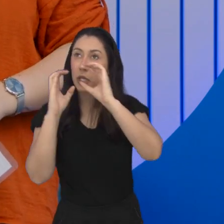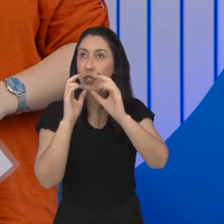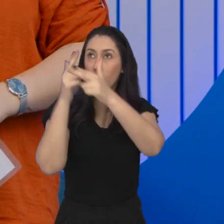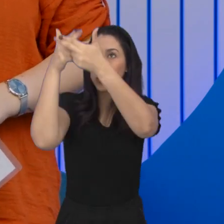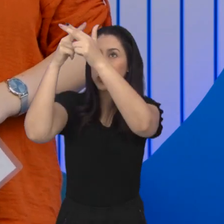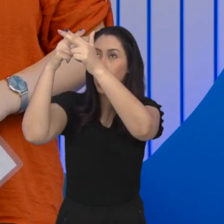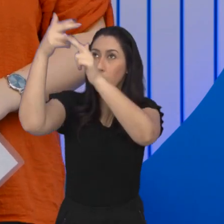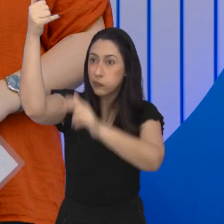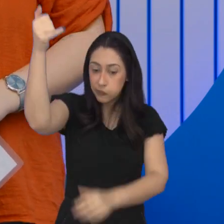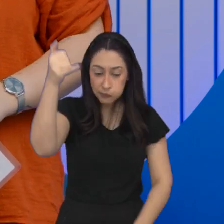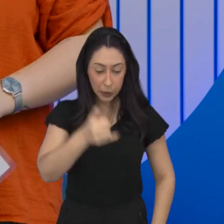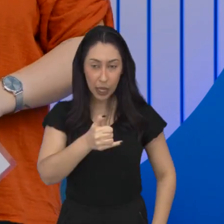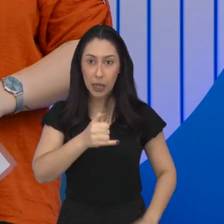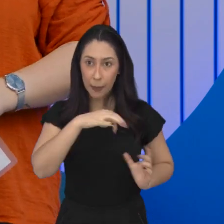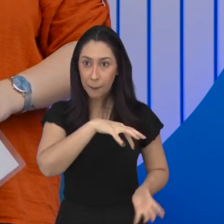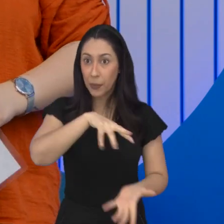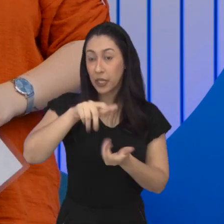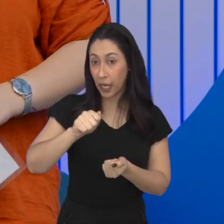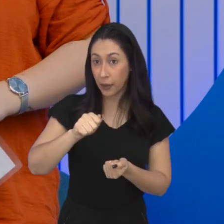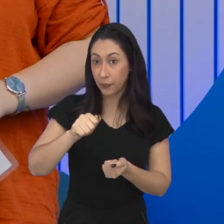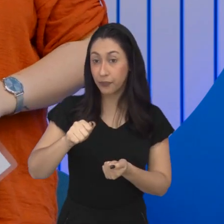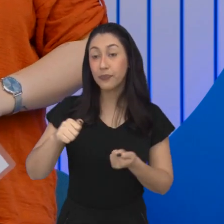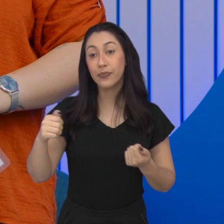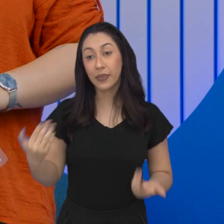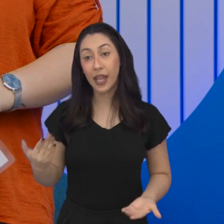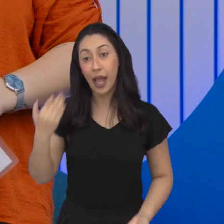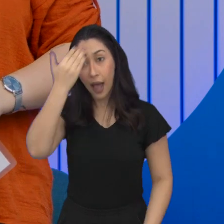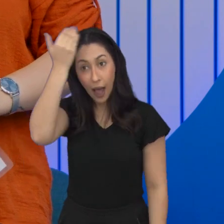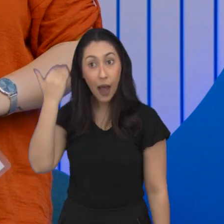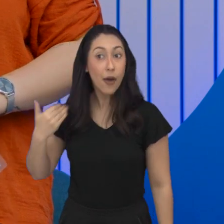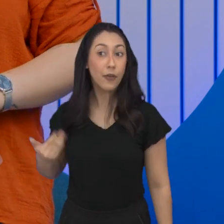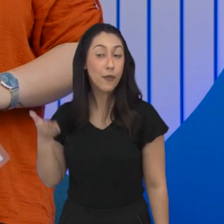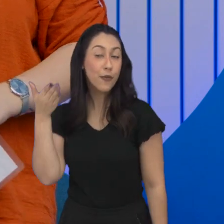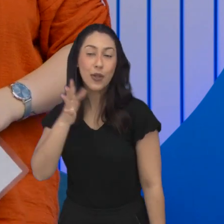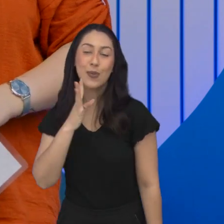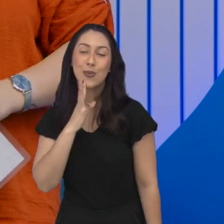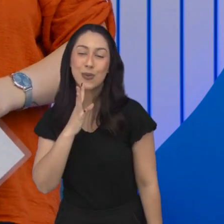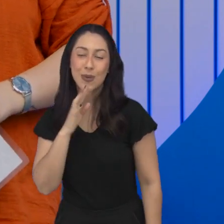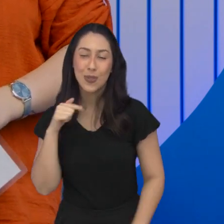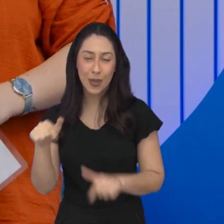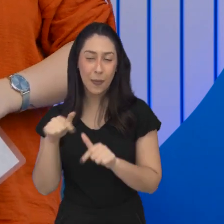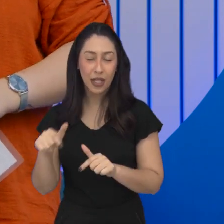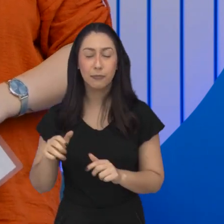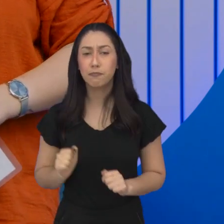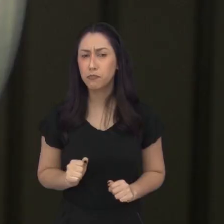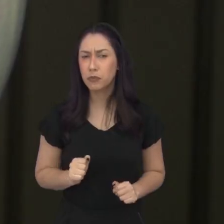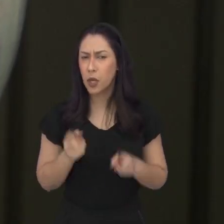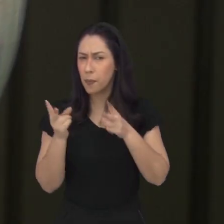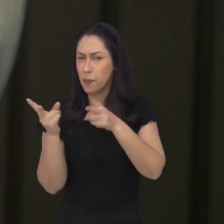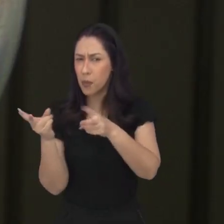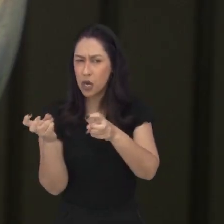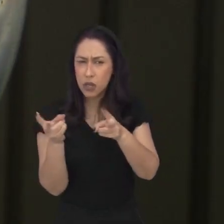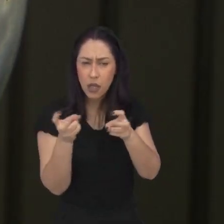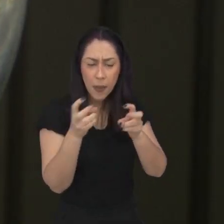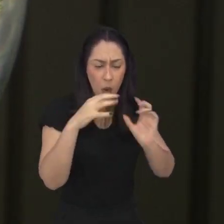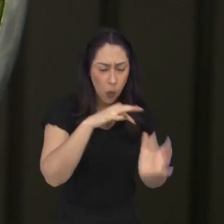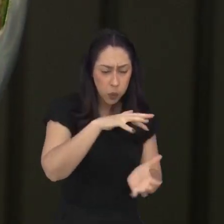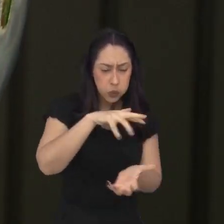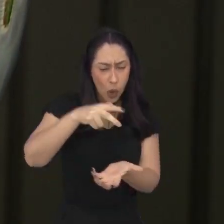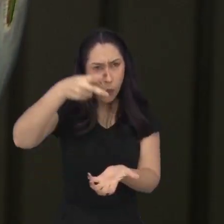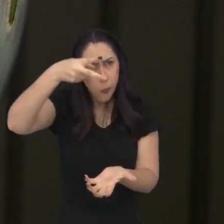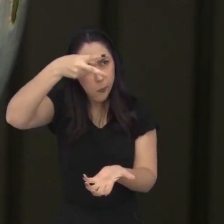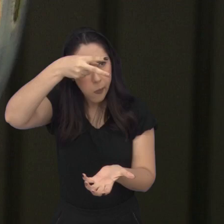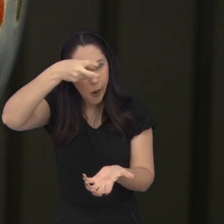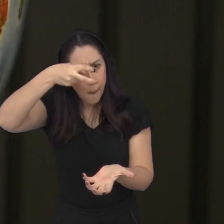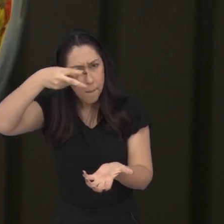os satélites e a Terra. A Francine Padilha foi até o INPE e conheceu um pouquinho mais desse trabalho. Vamos conferir. Ao observar a Terra